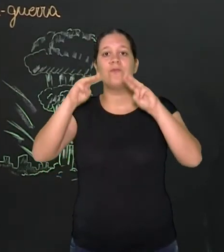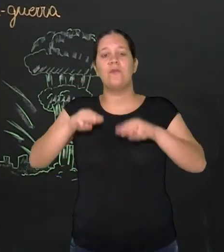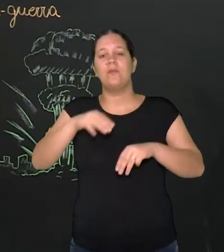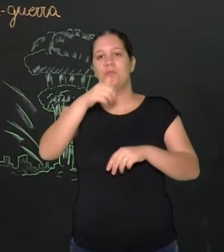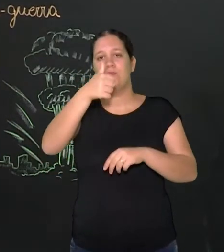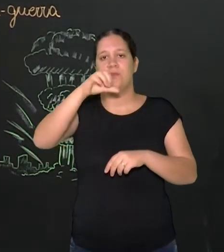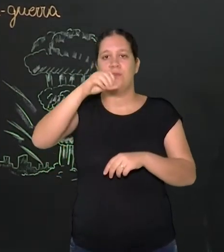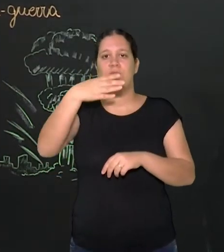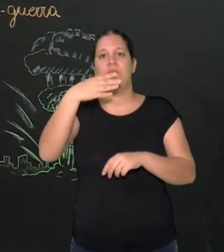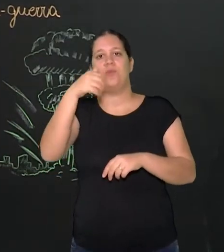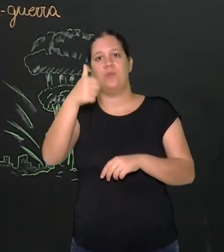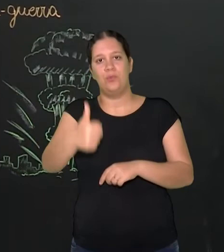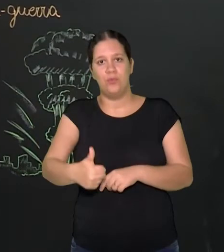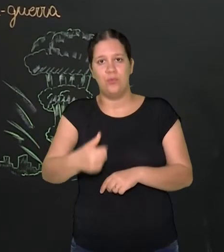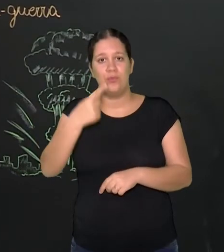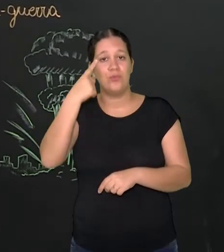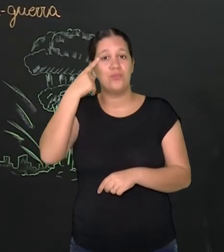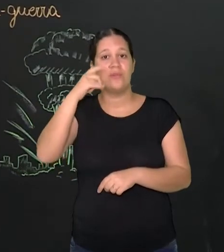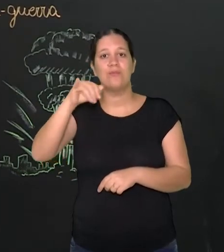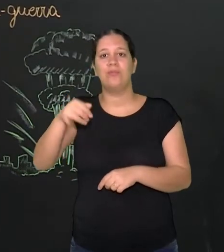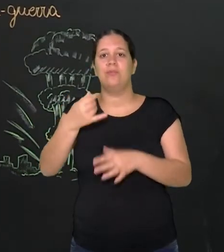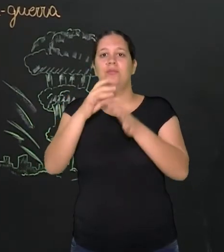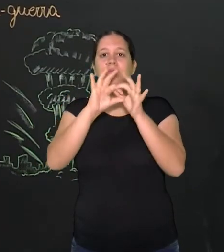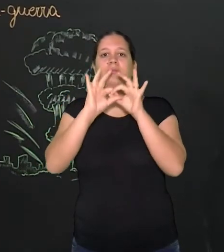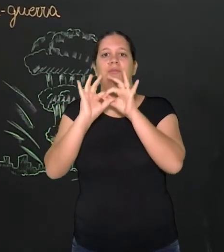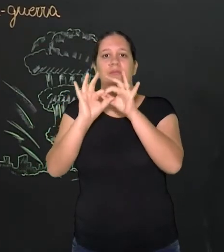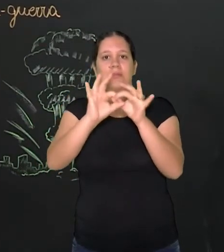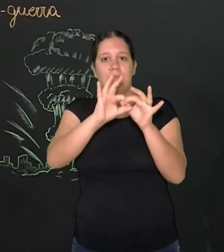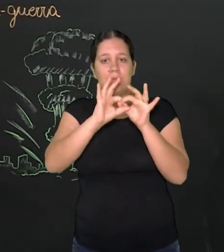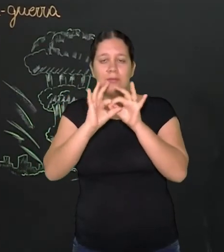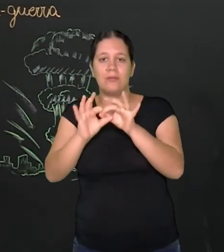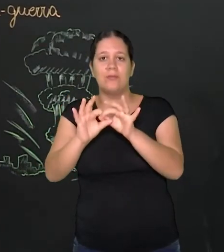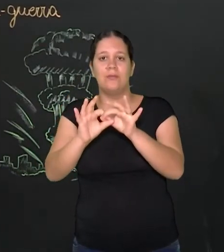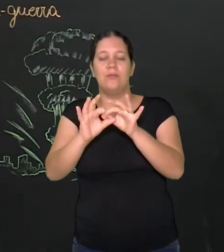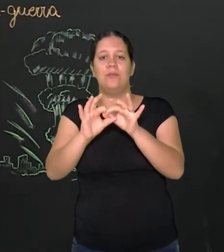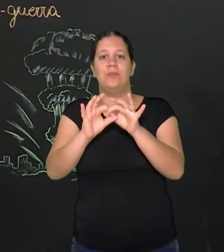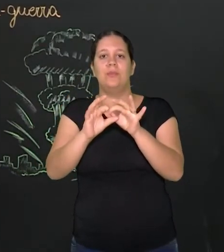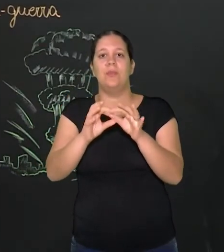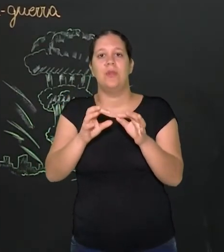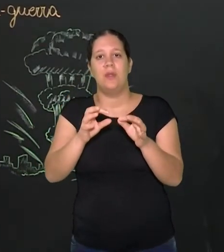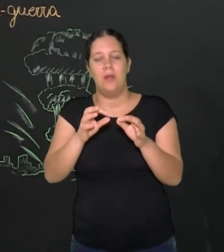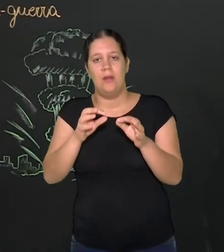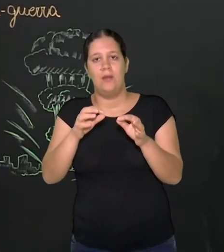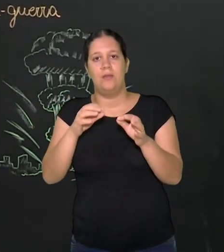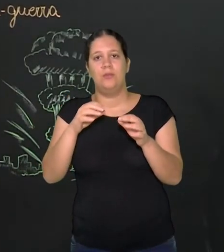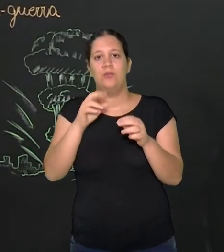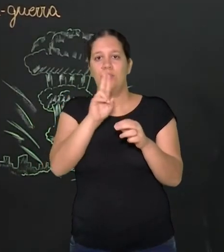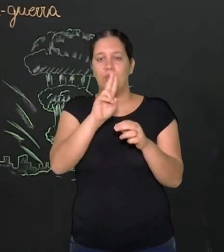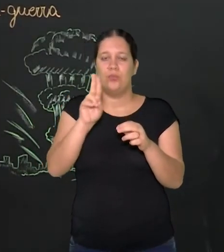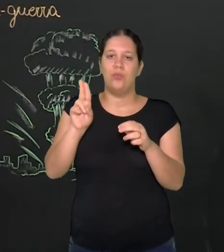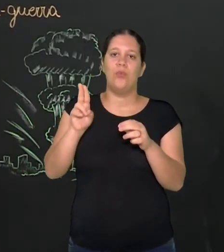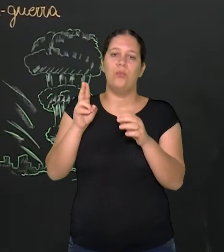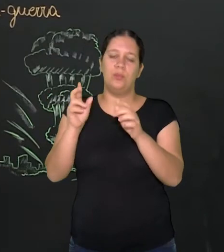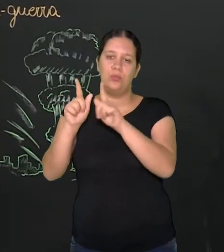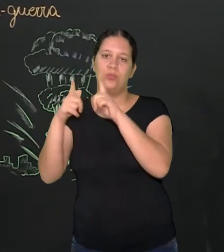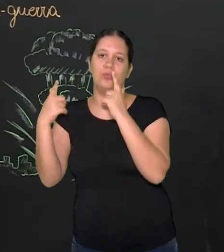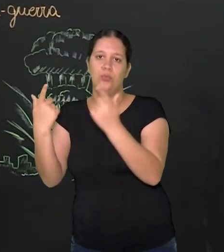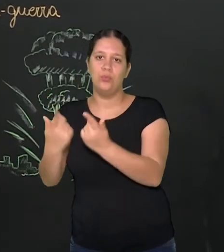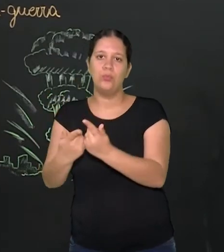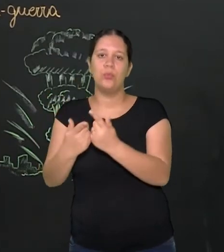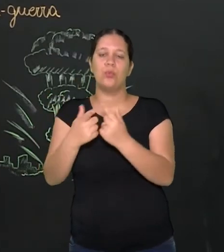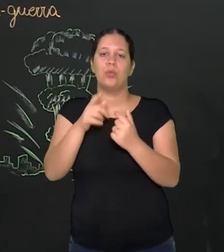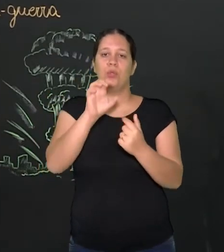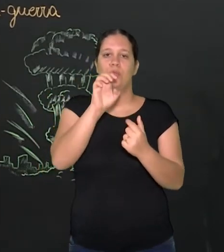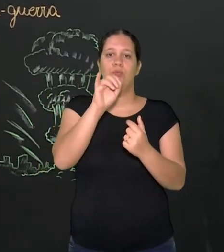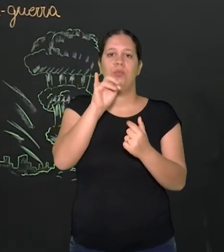ano de 1941, os japoneses, que eram aliados do eixo, né, como se chamava esse grupo de Alemanha,